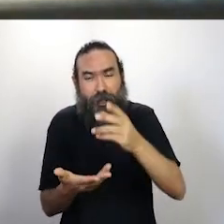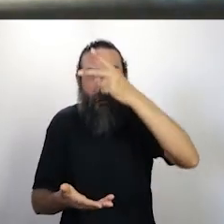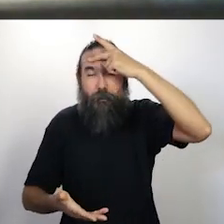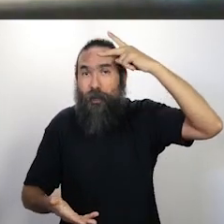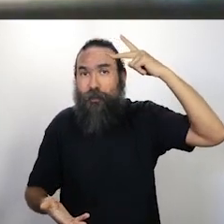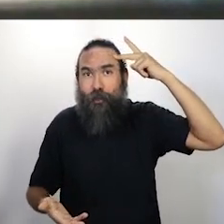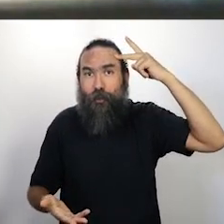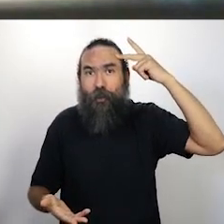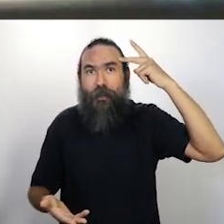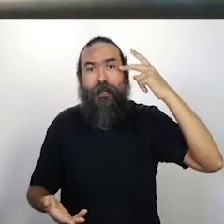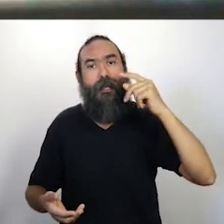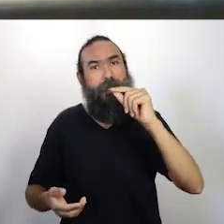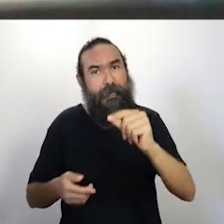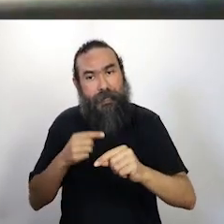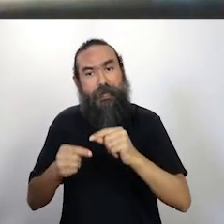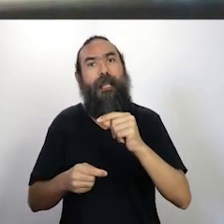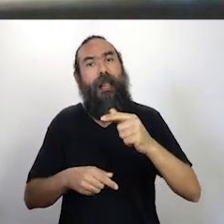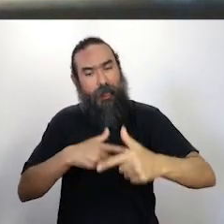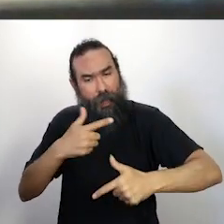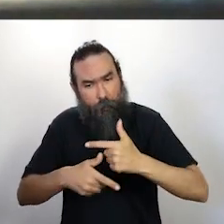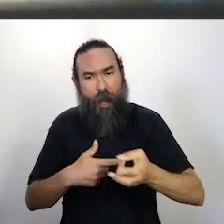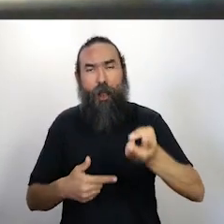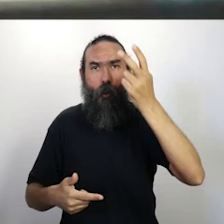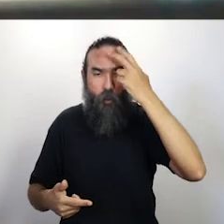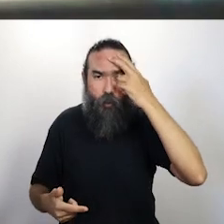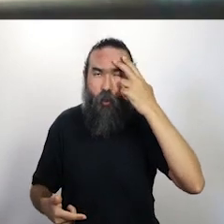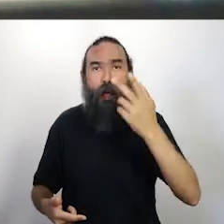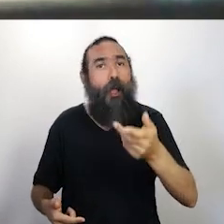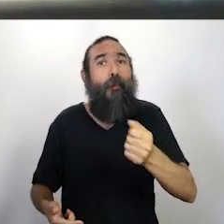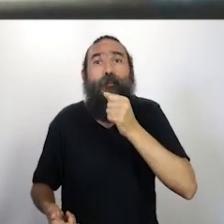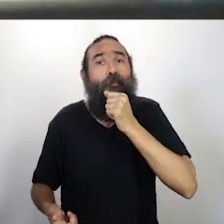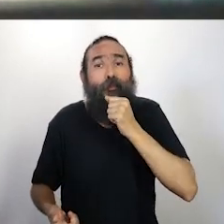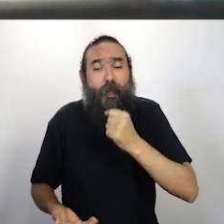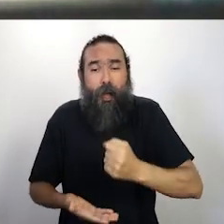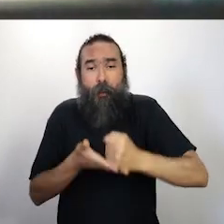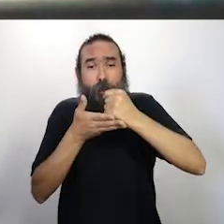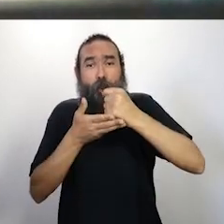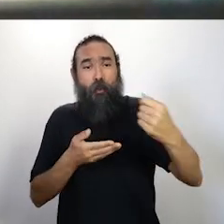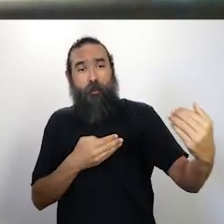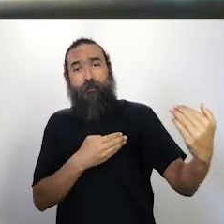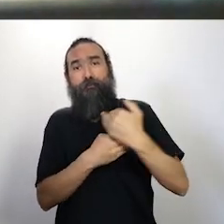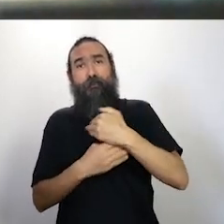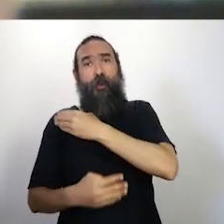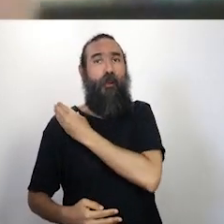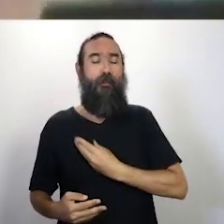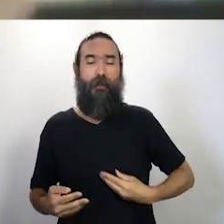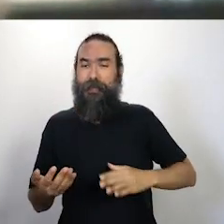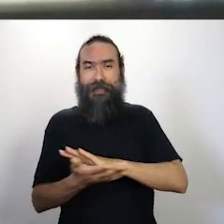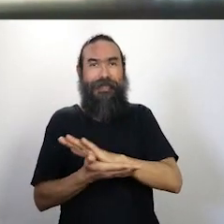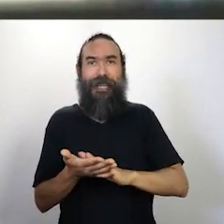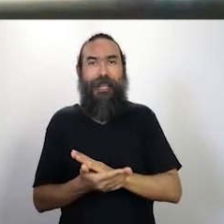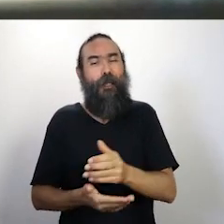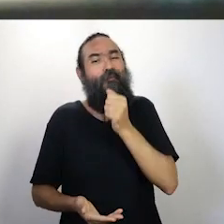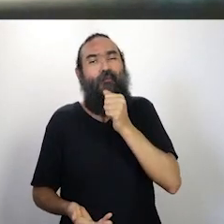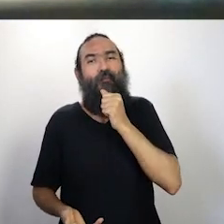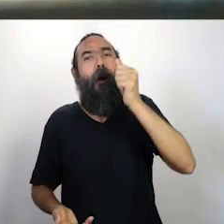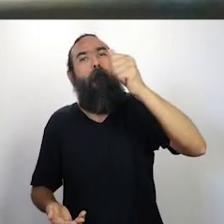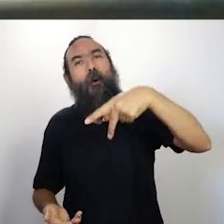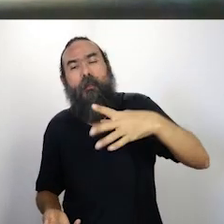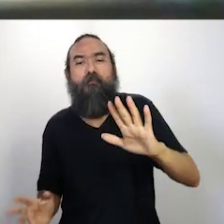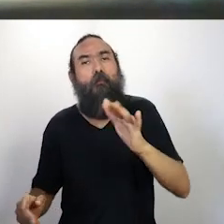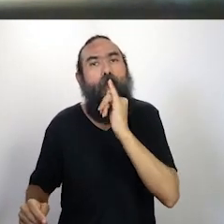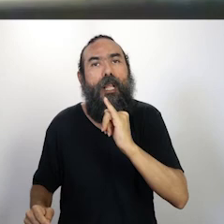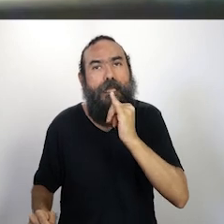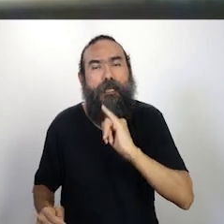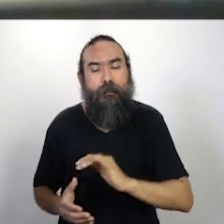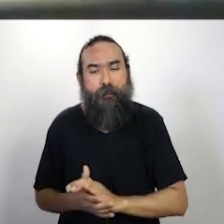cumprem aqueles protocolos da renda básica e que não acessaram outras rendas que não são aposentados e tal então o que esses municípios